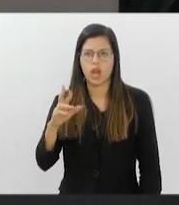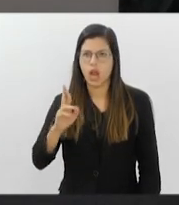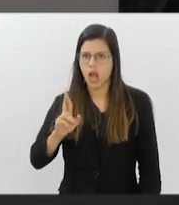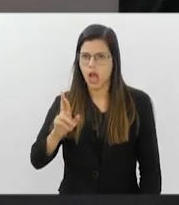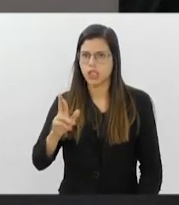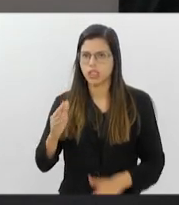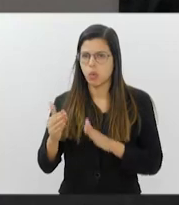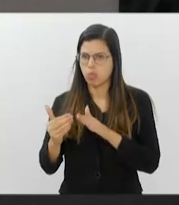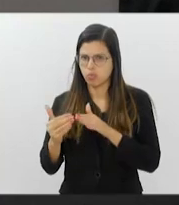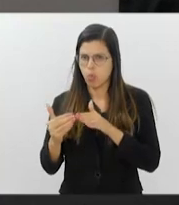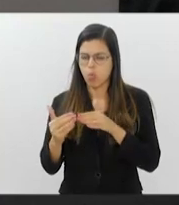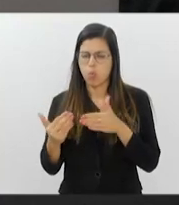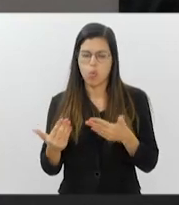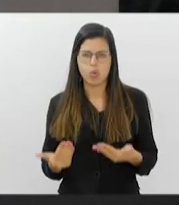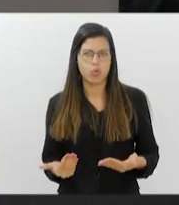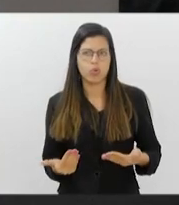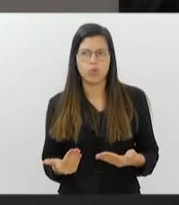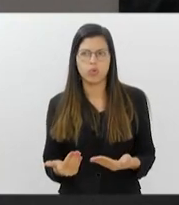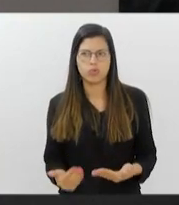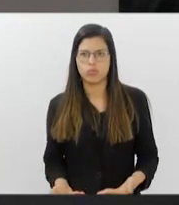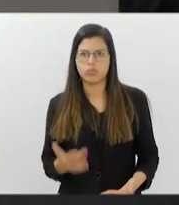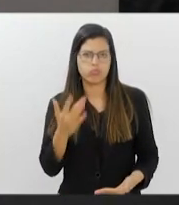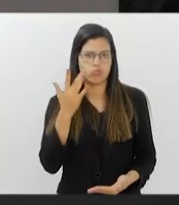Também concordo. Eu acho que não cabe